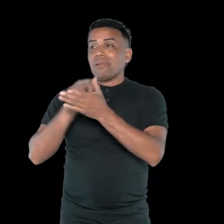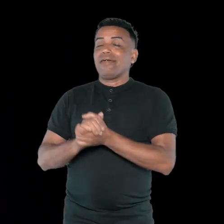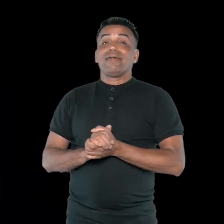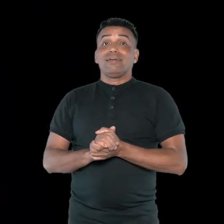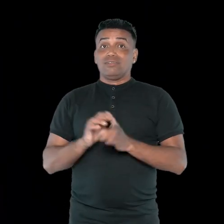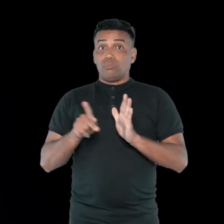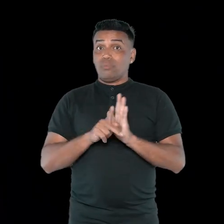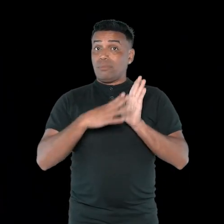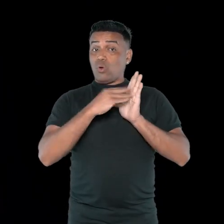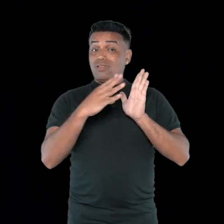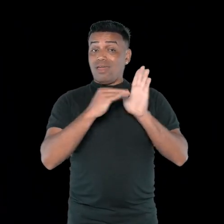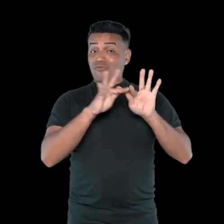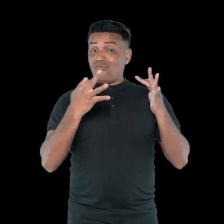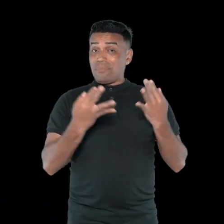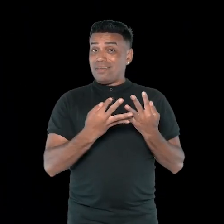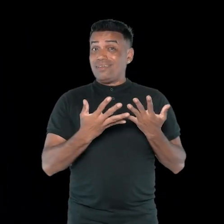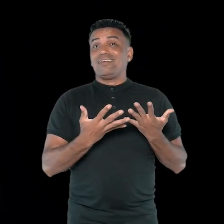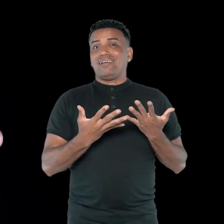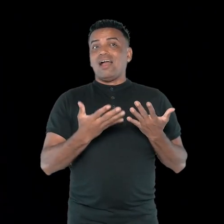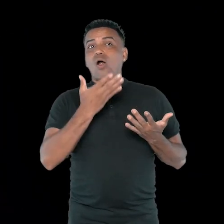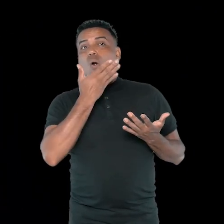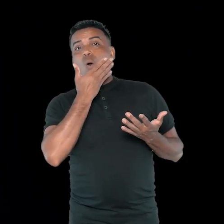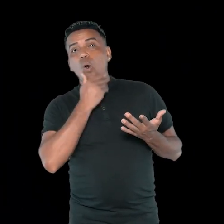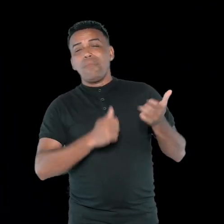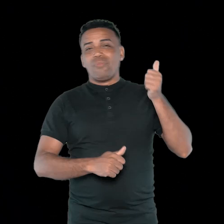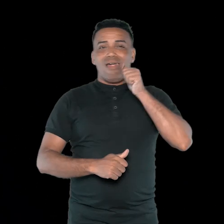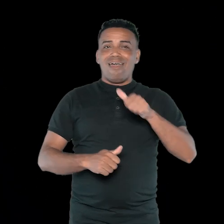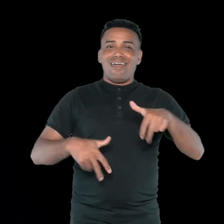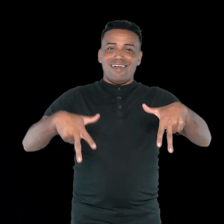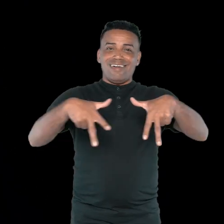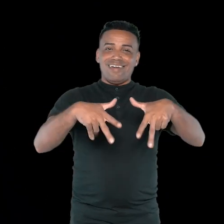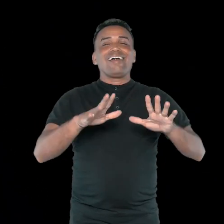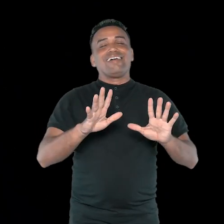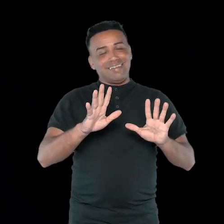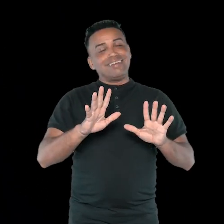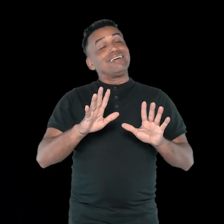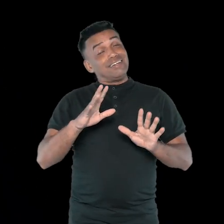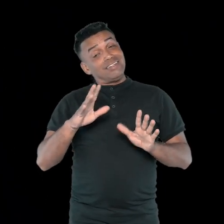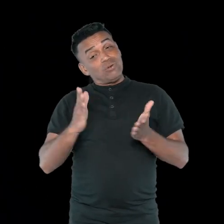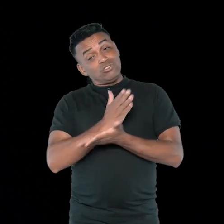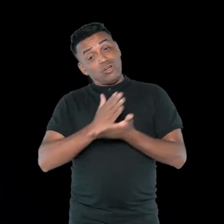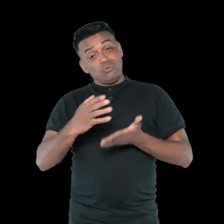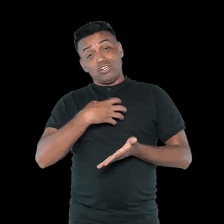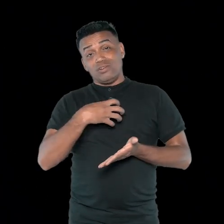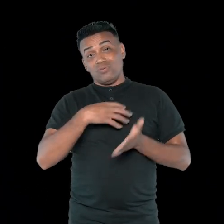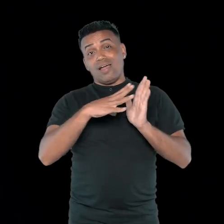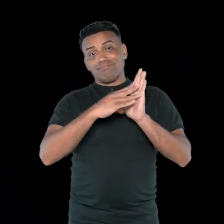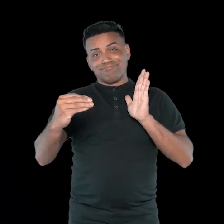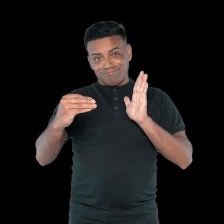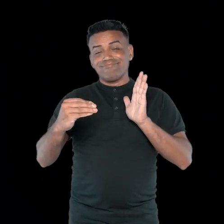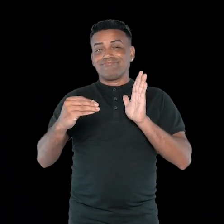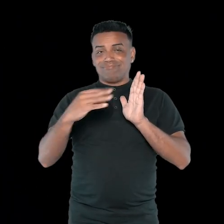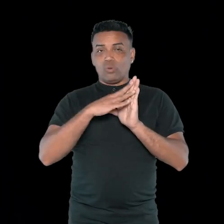né? O modelo de família nuclear, né? Que vai, de alguma forma, também reproduzir,